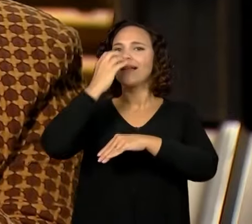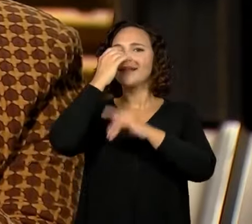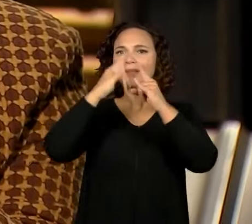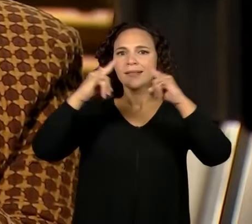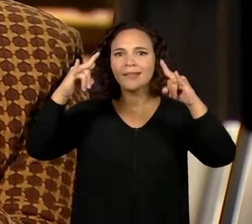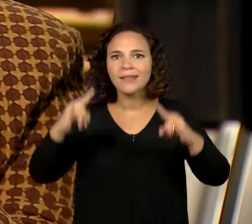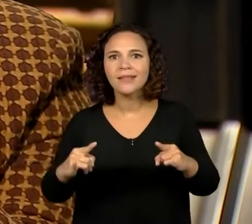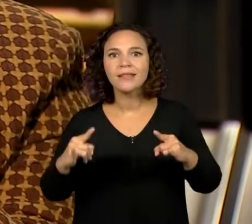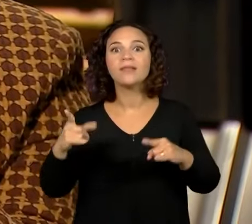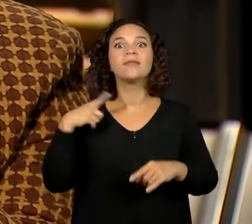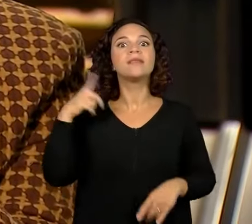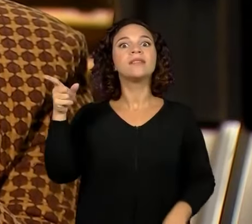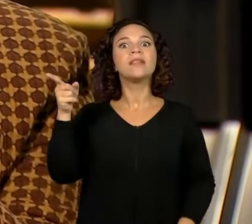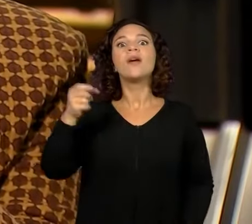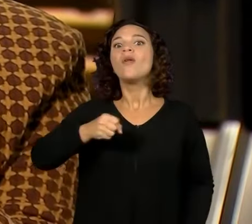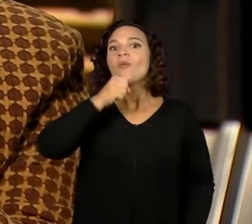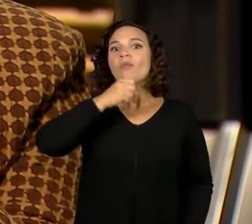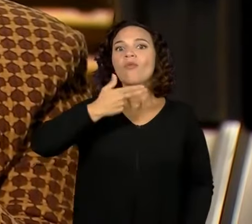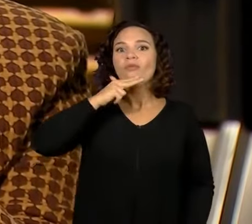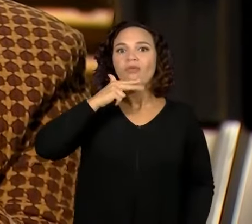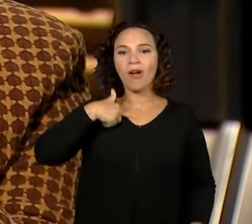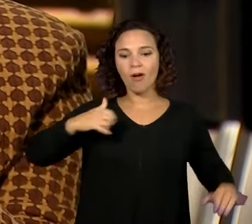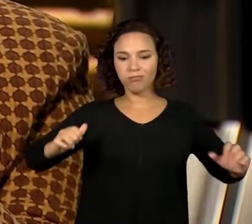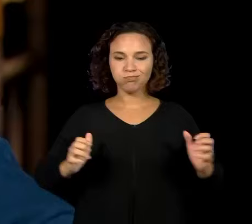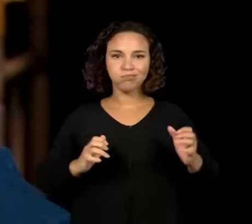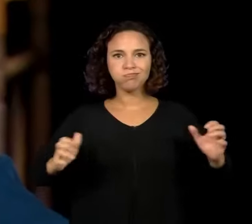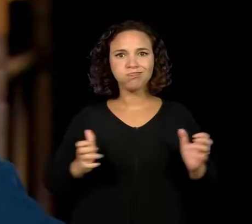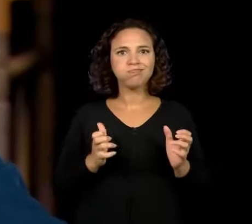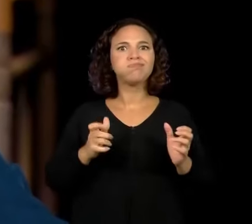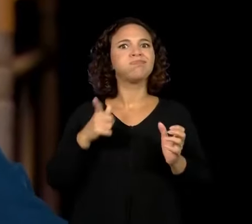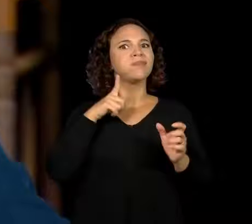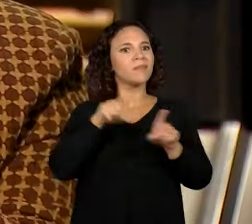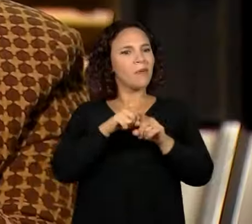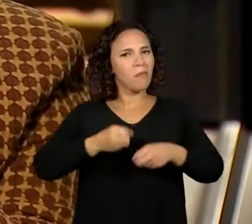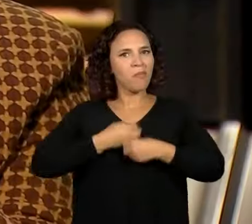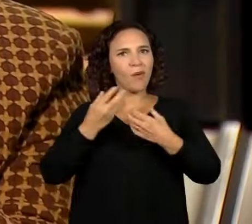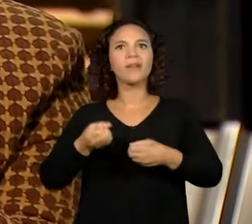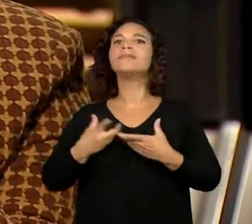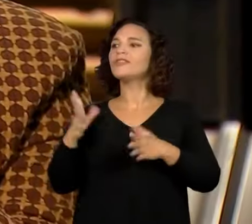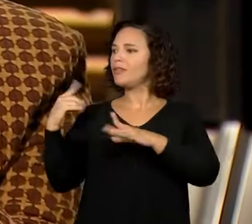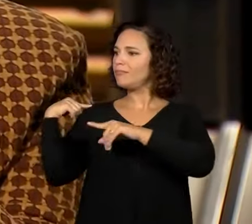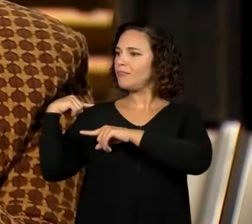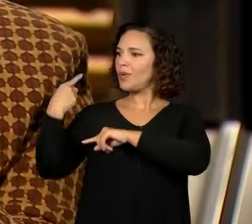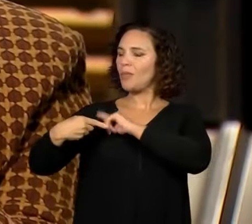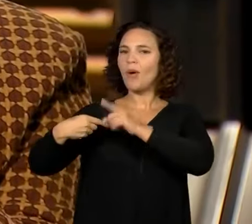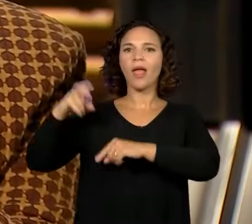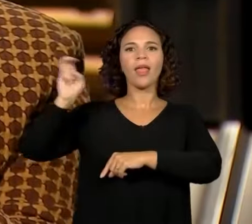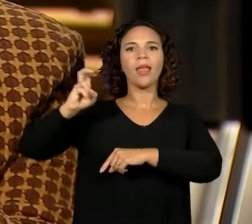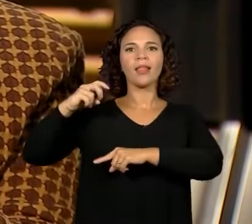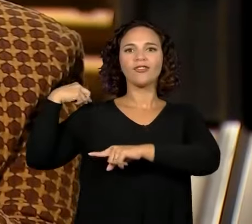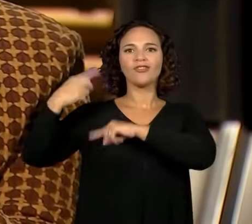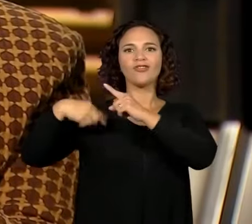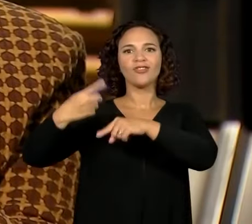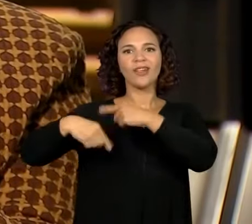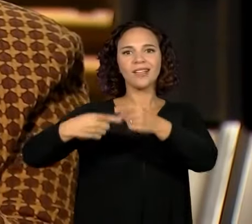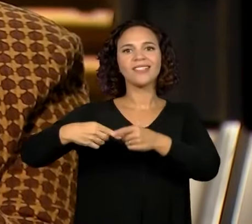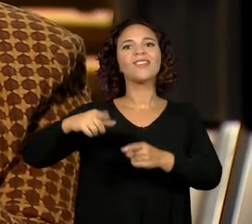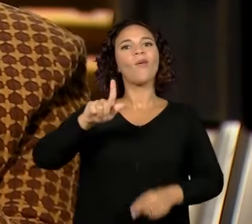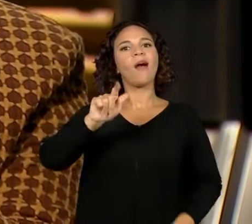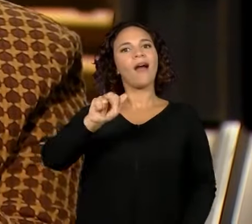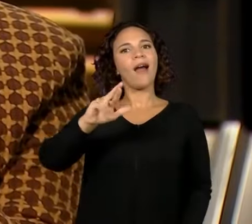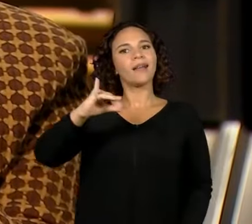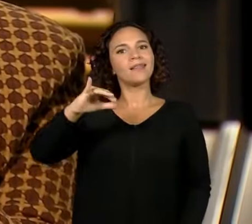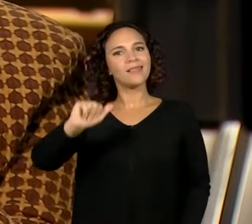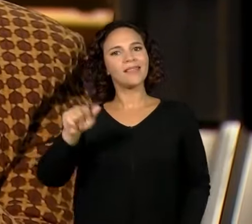bisavô acordeonista e bisavô poeta que que é isso já estamos aí na quinta quinta geração de Garcias coisa